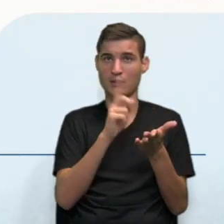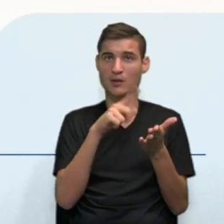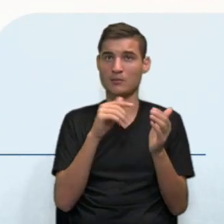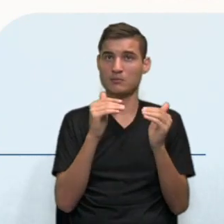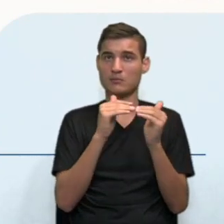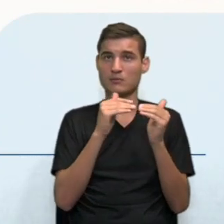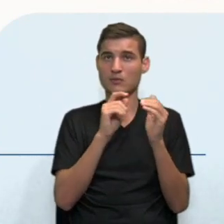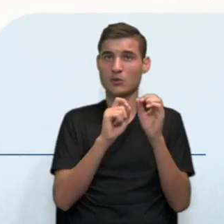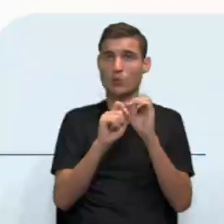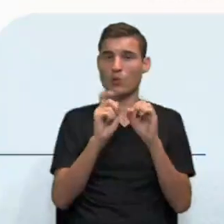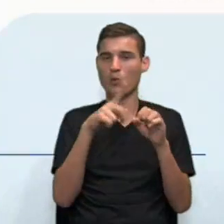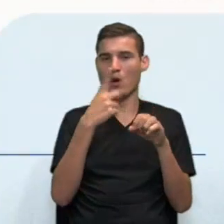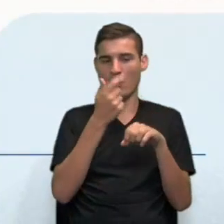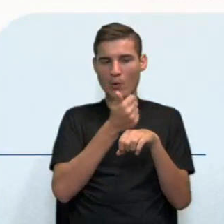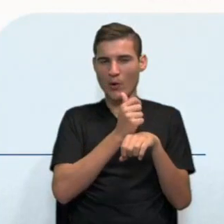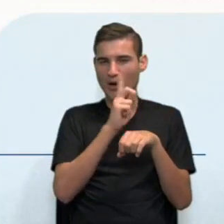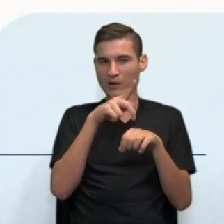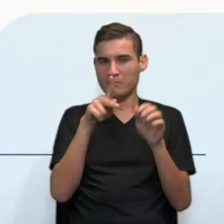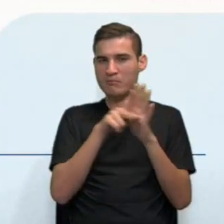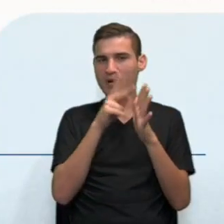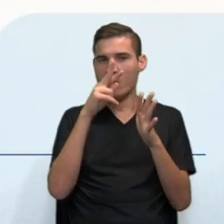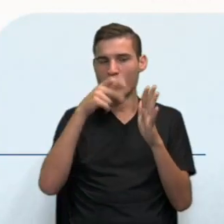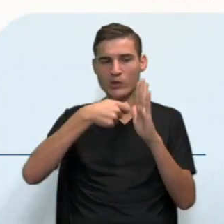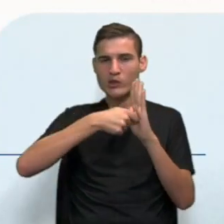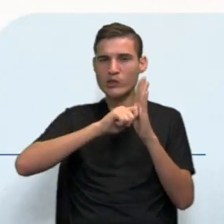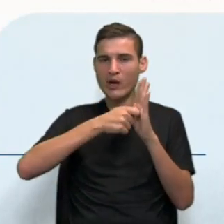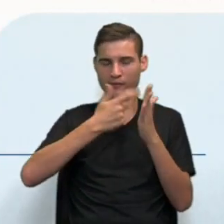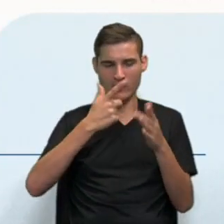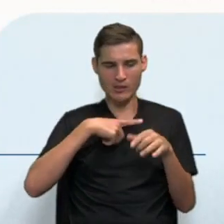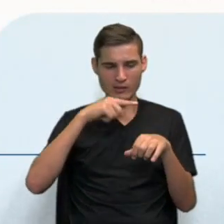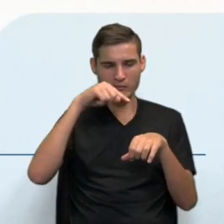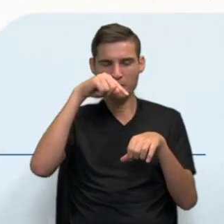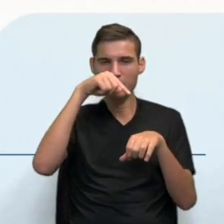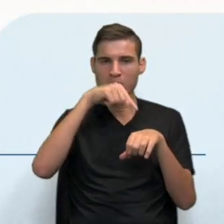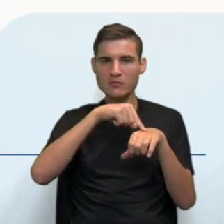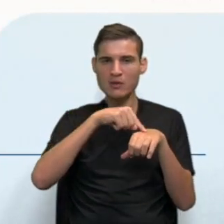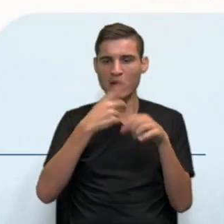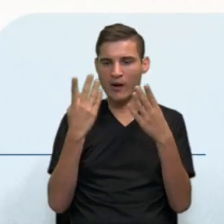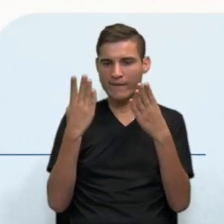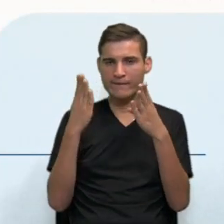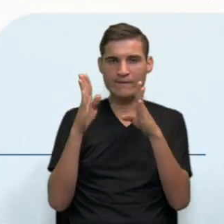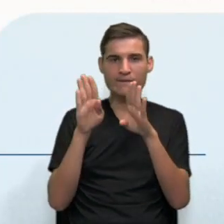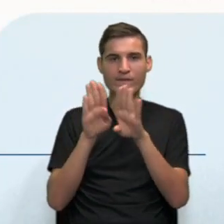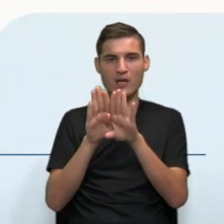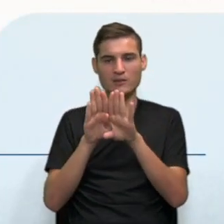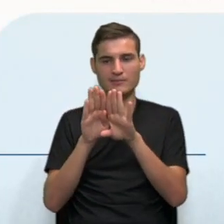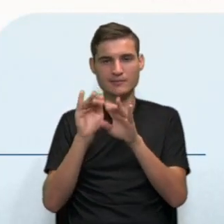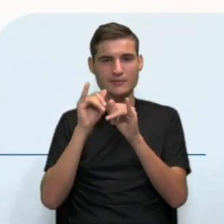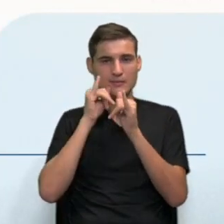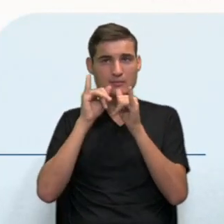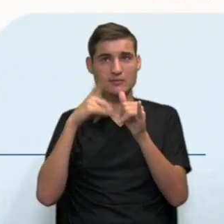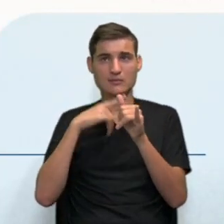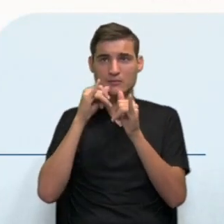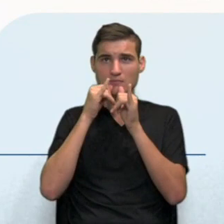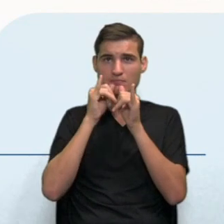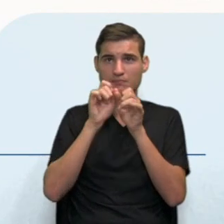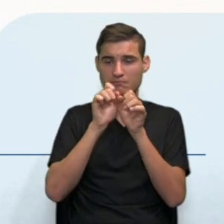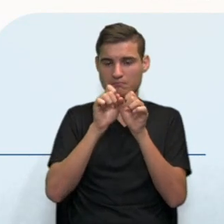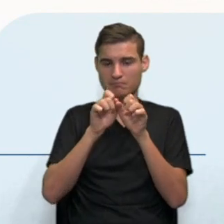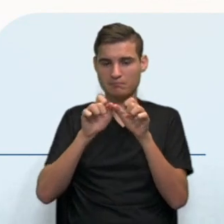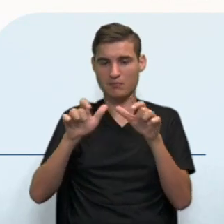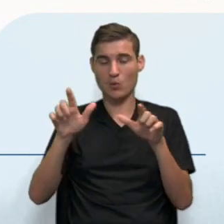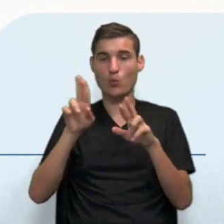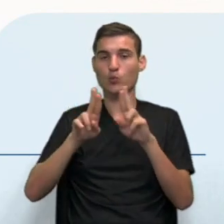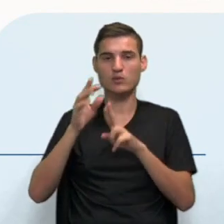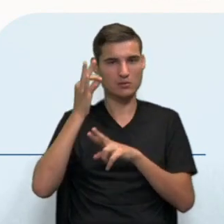dispositivo de controle, uma chave, que quando ele apertava essa chave, ela fechava um circuito elétrico que energizava através de uma